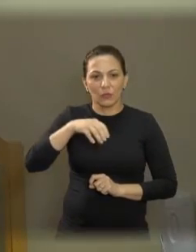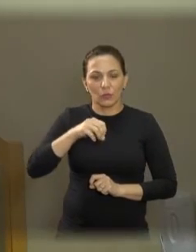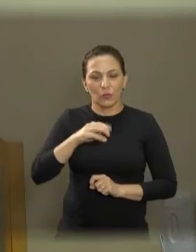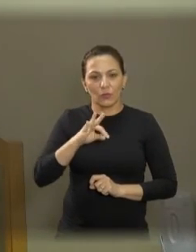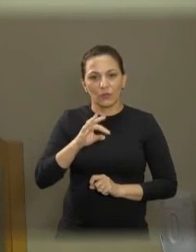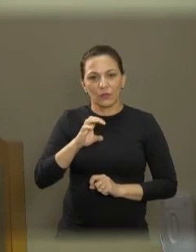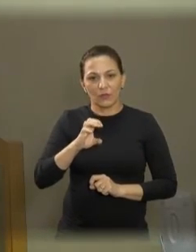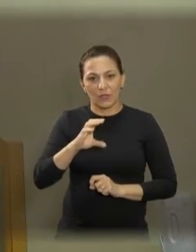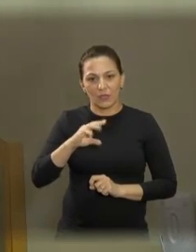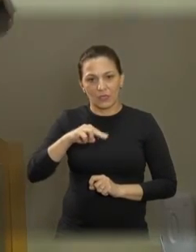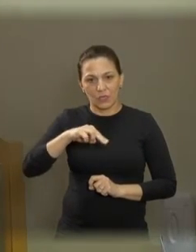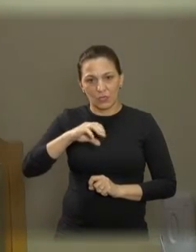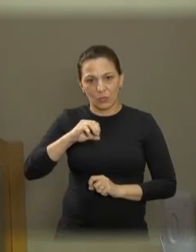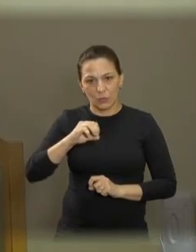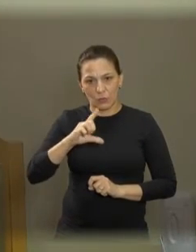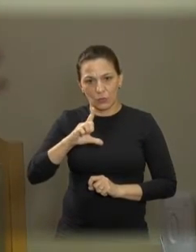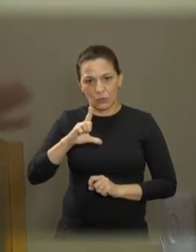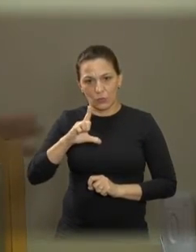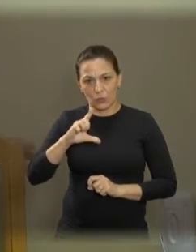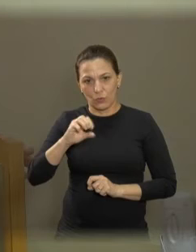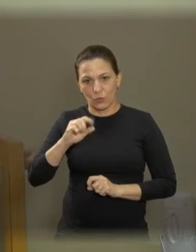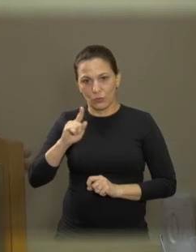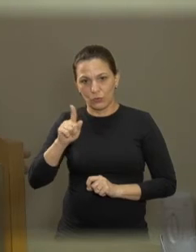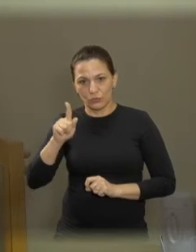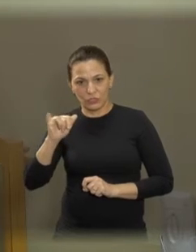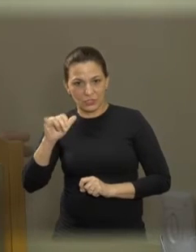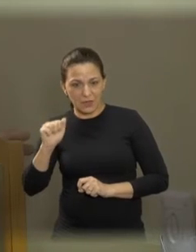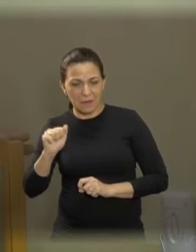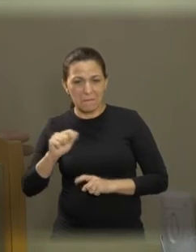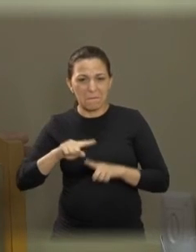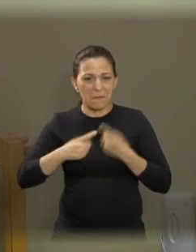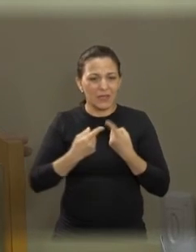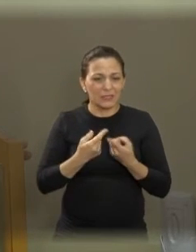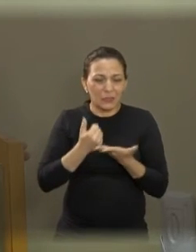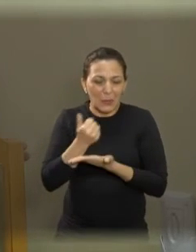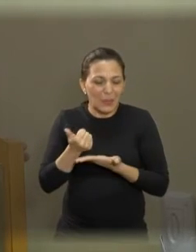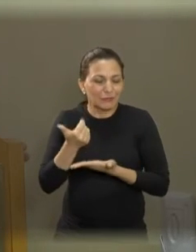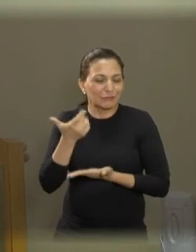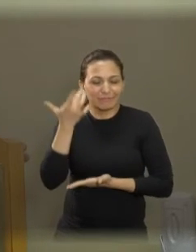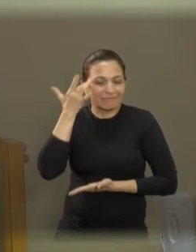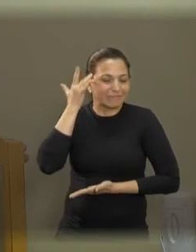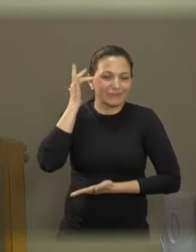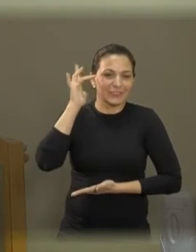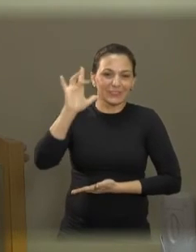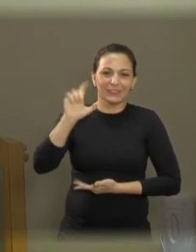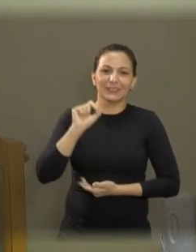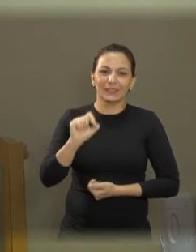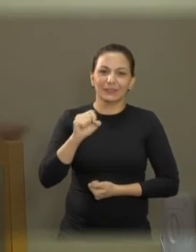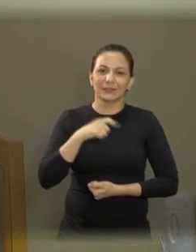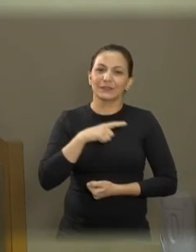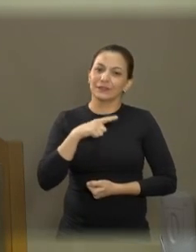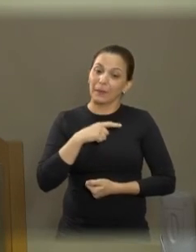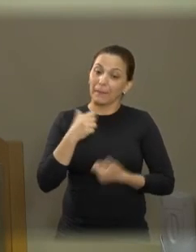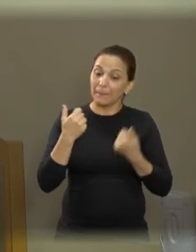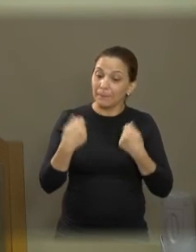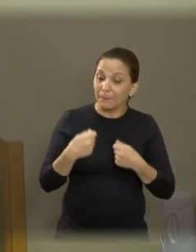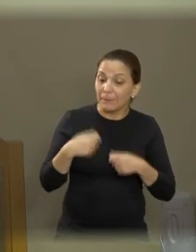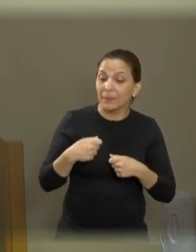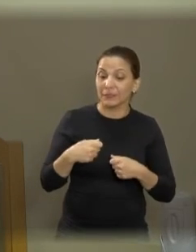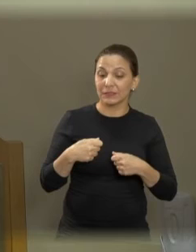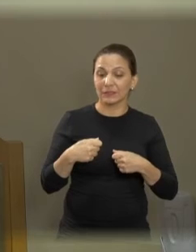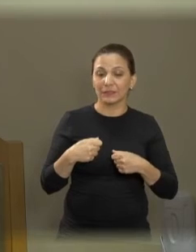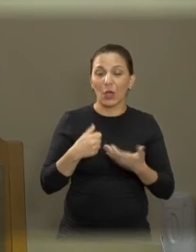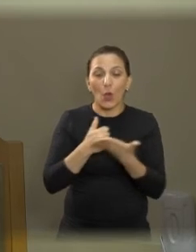nanotecnologia para revestimento, não sei do que. Não sabemos o básico. Vamos primeiro aprender o básico, e em cima do